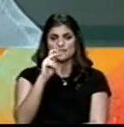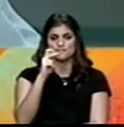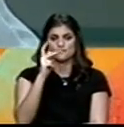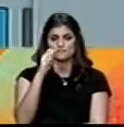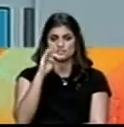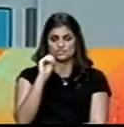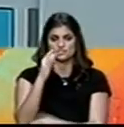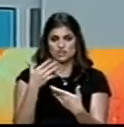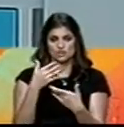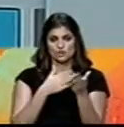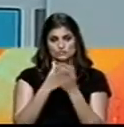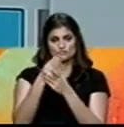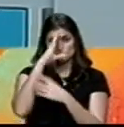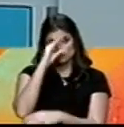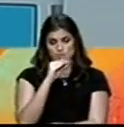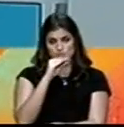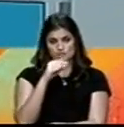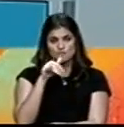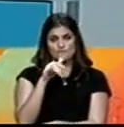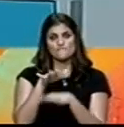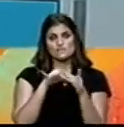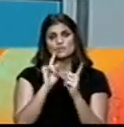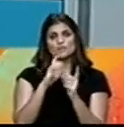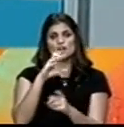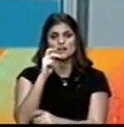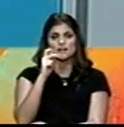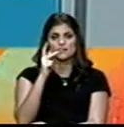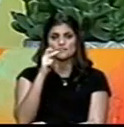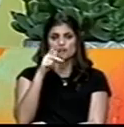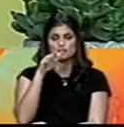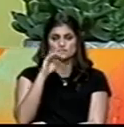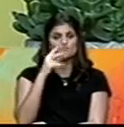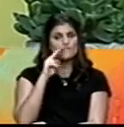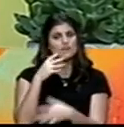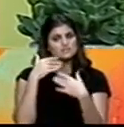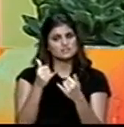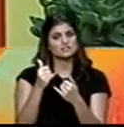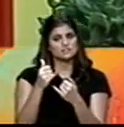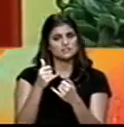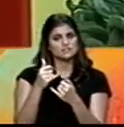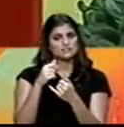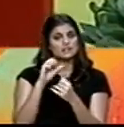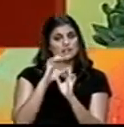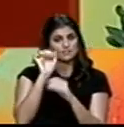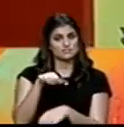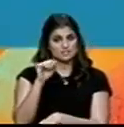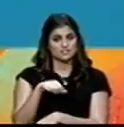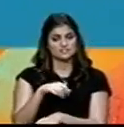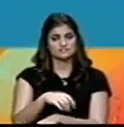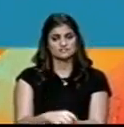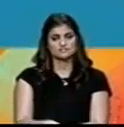agora continuo sem saber o que é que vais fazer às cavalos. Ah, mas já vais ver. Mas vou, eu faço questão. Eu desculpo.